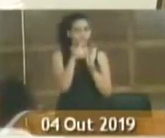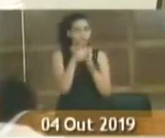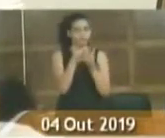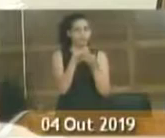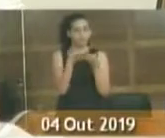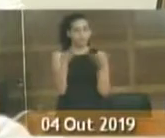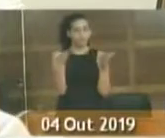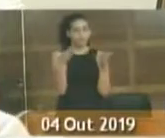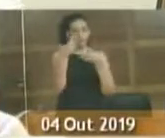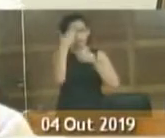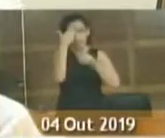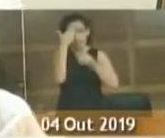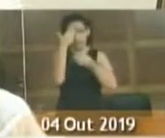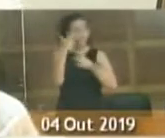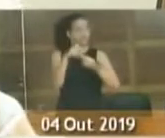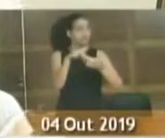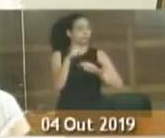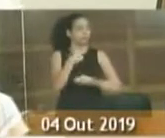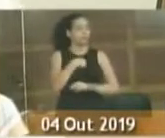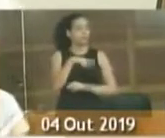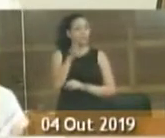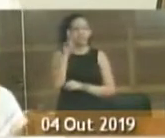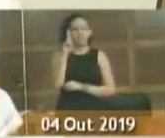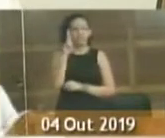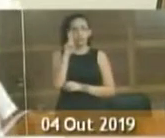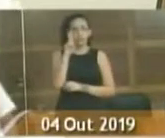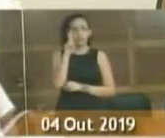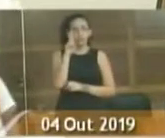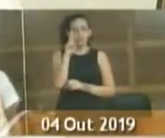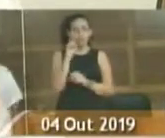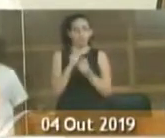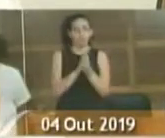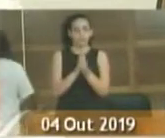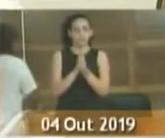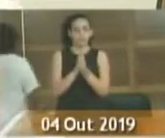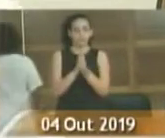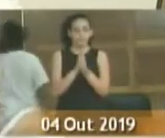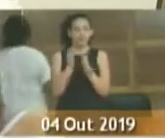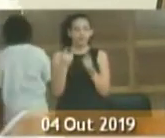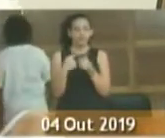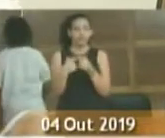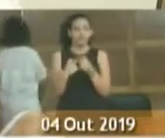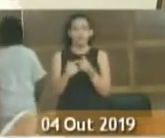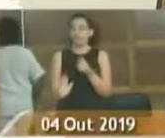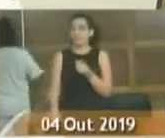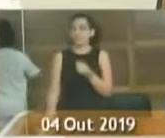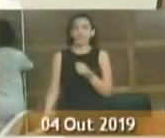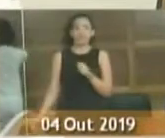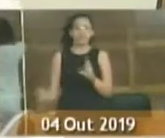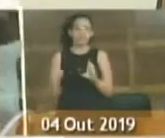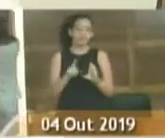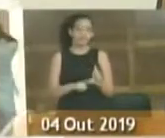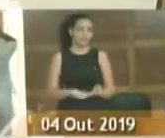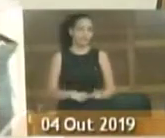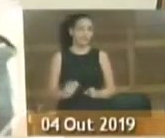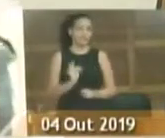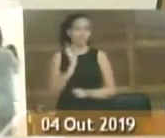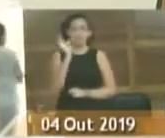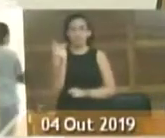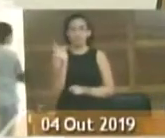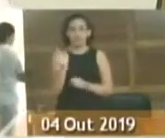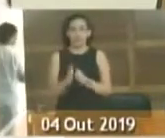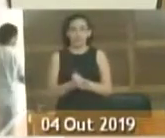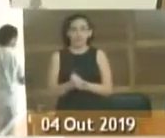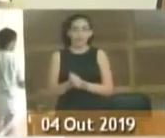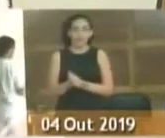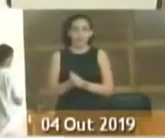vocês. Agradecer por estar aqui representando, trazendo as crianças, porque são delas que depende o nosso futuro.